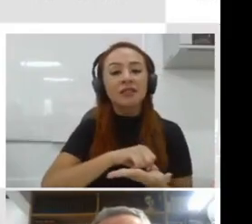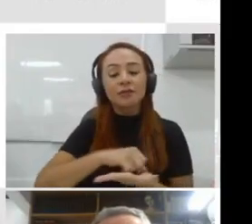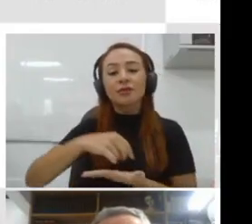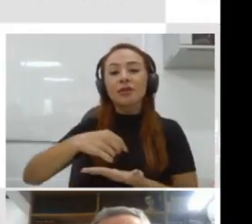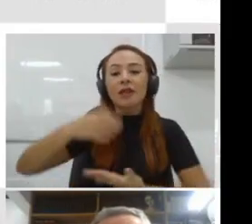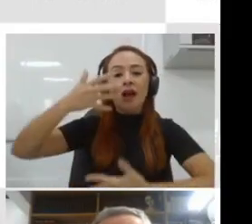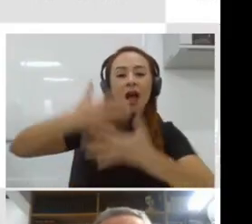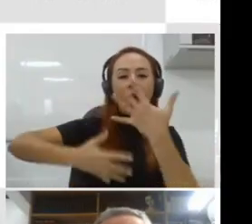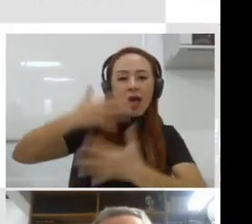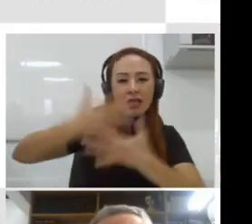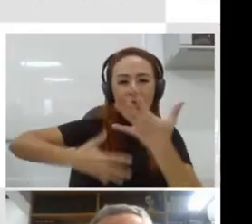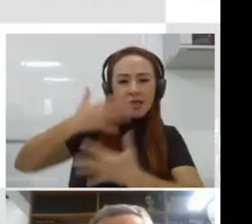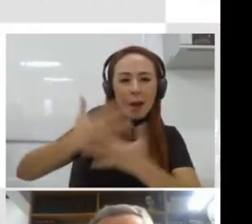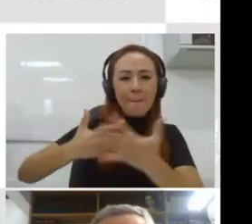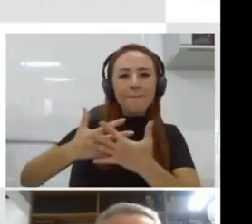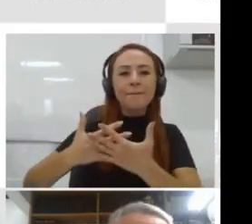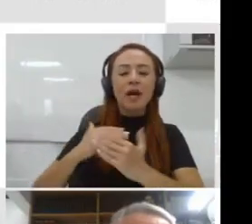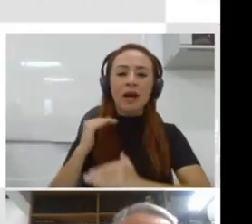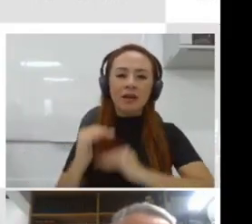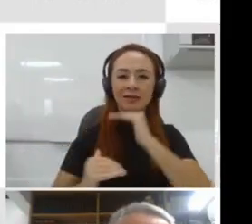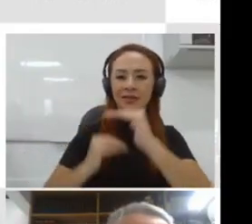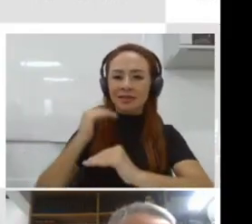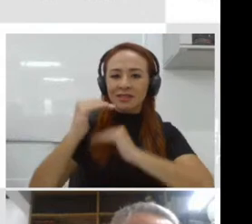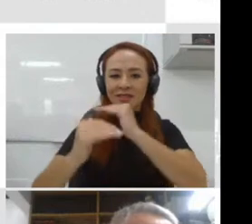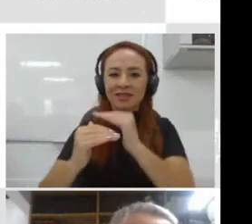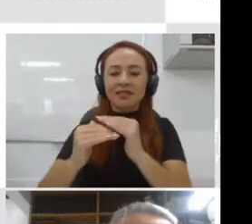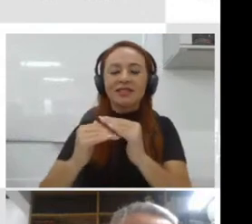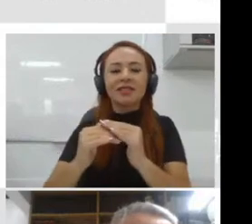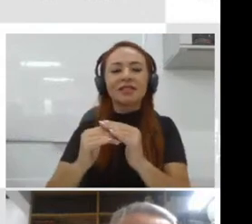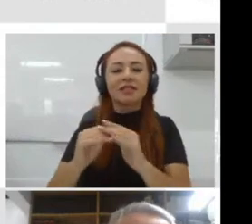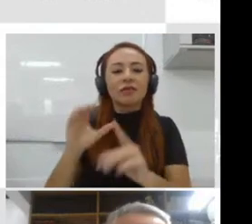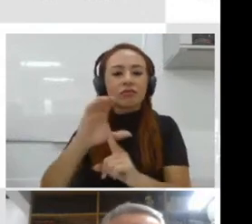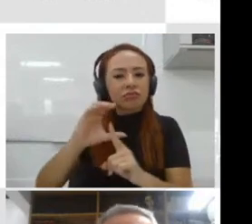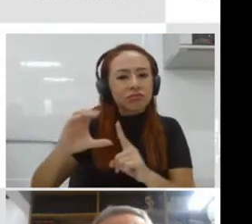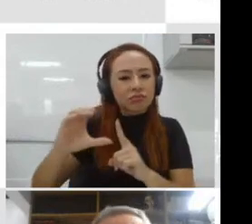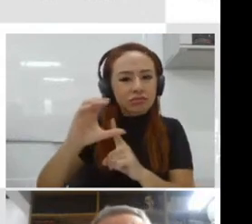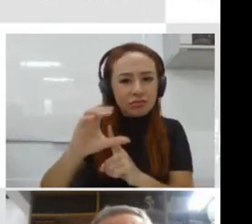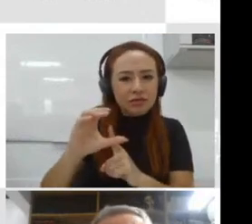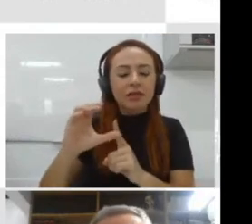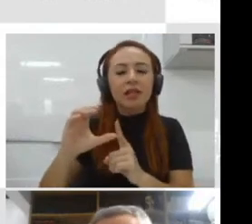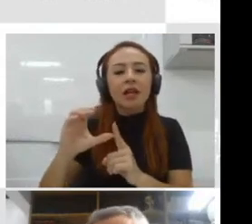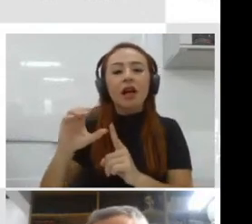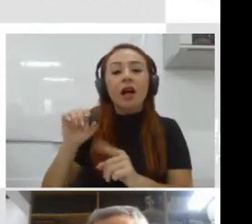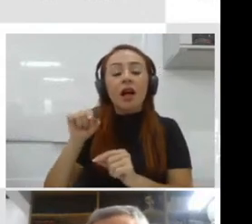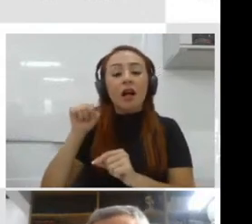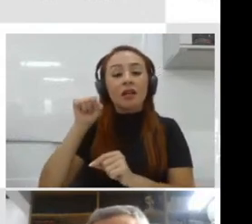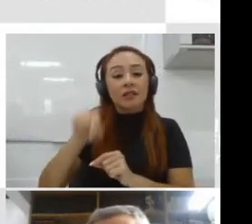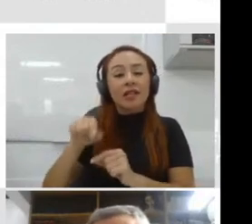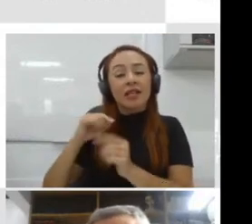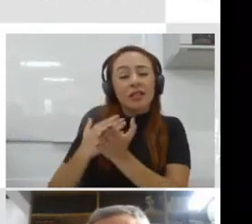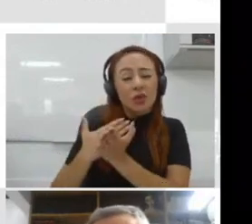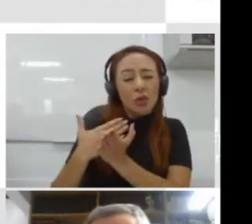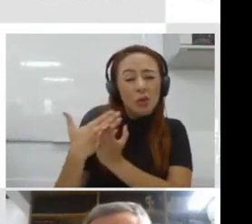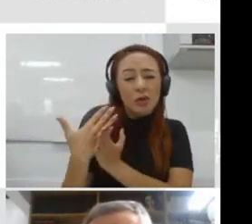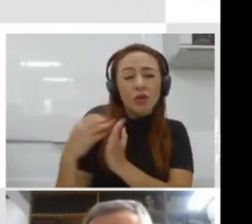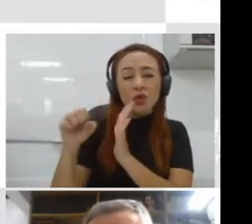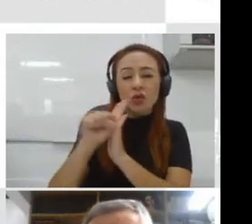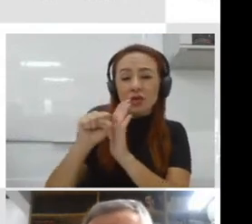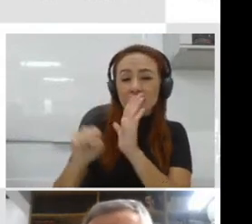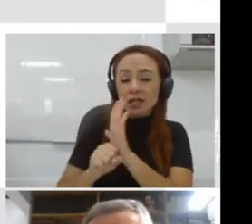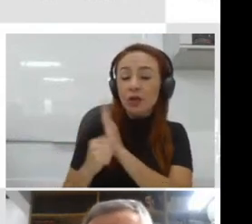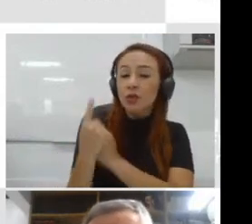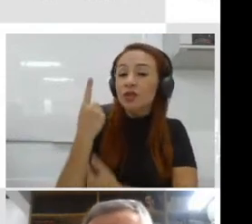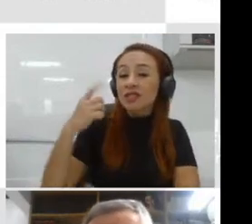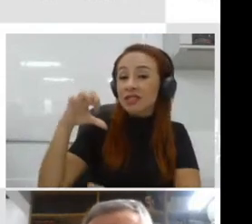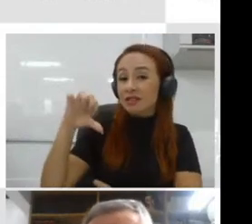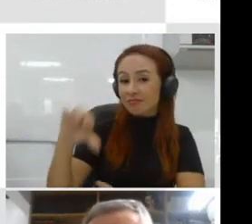houve toda a constituição da civilização contemporânea, sobretudo a partir do século XIX, que trouxe, de resto, uma enorme quantidade